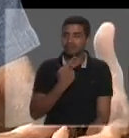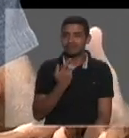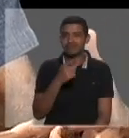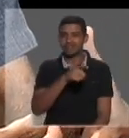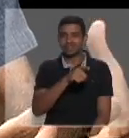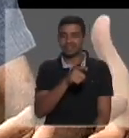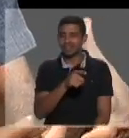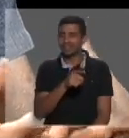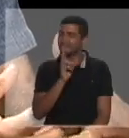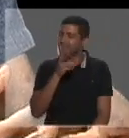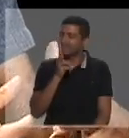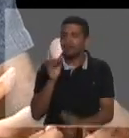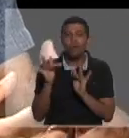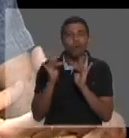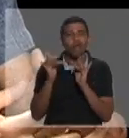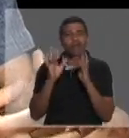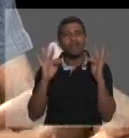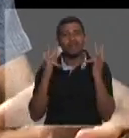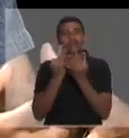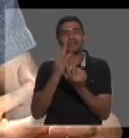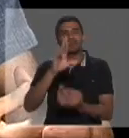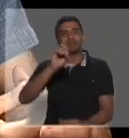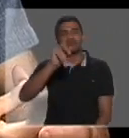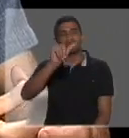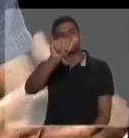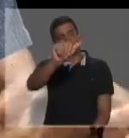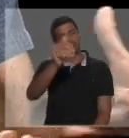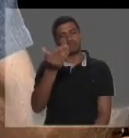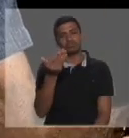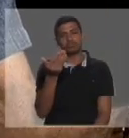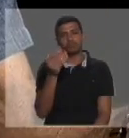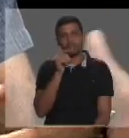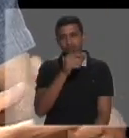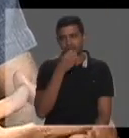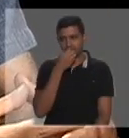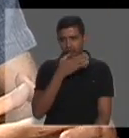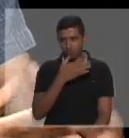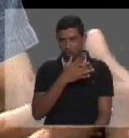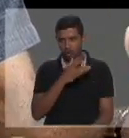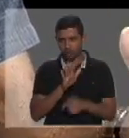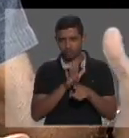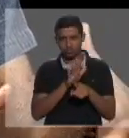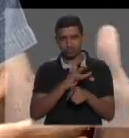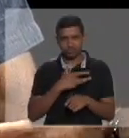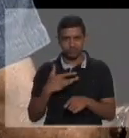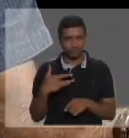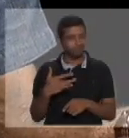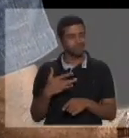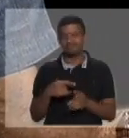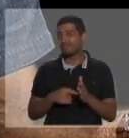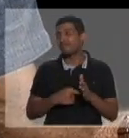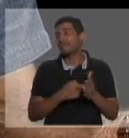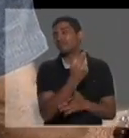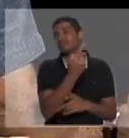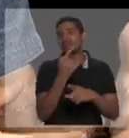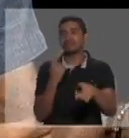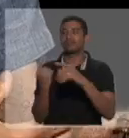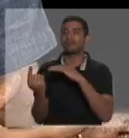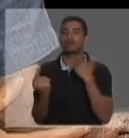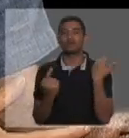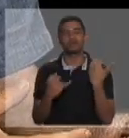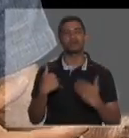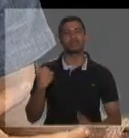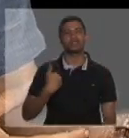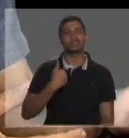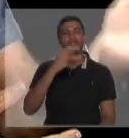assim, talvez essa proximidade não tenha sido saudável. Ele foi o primeiro a morrer. Então, você morre